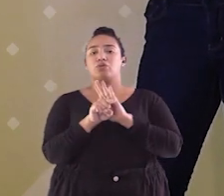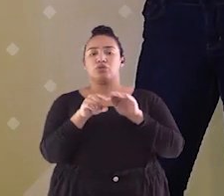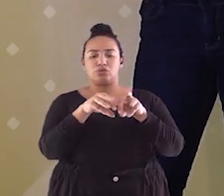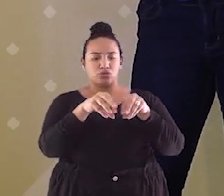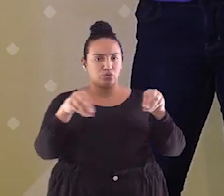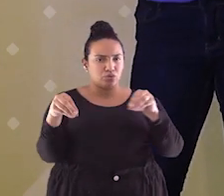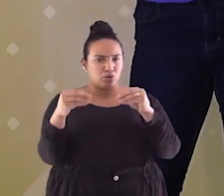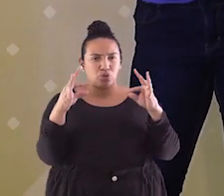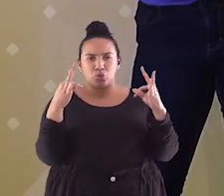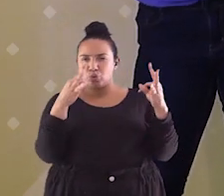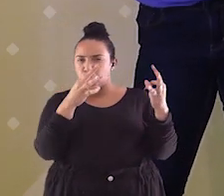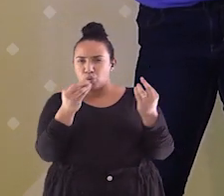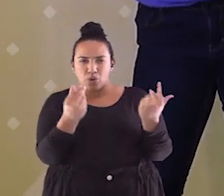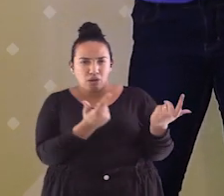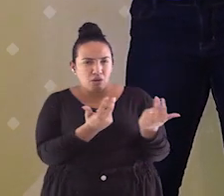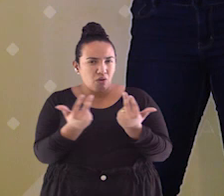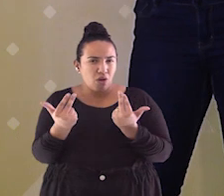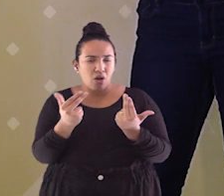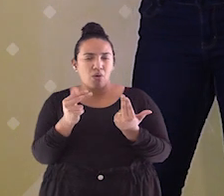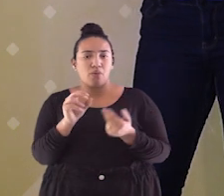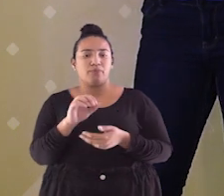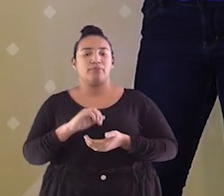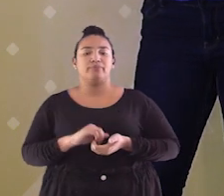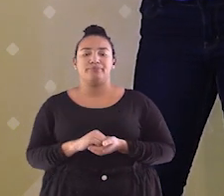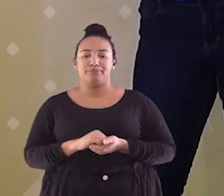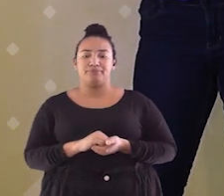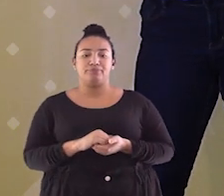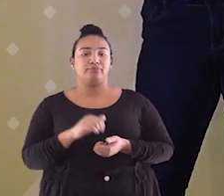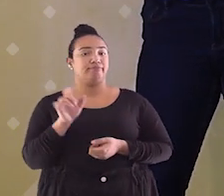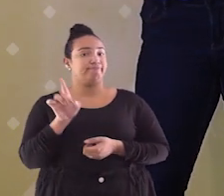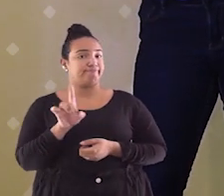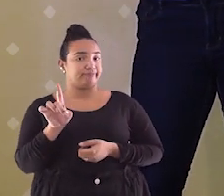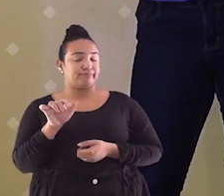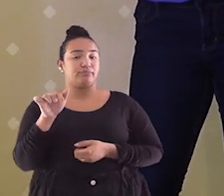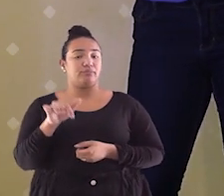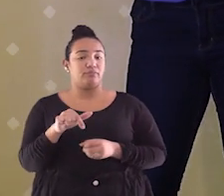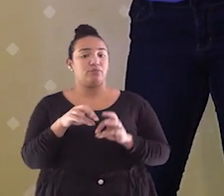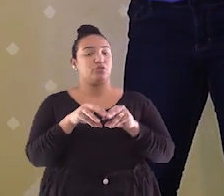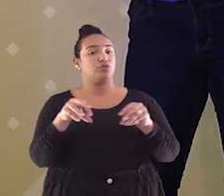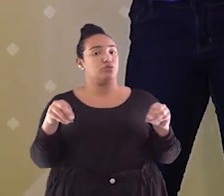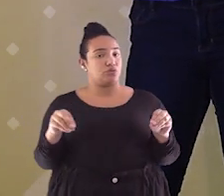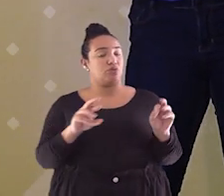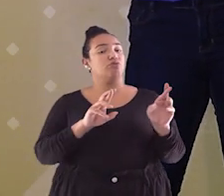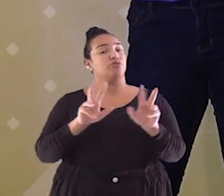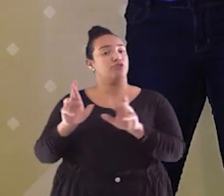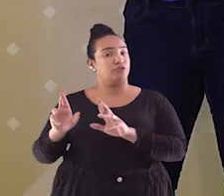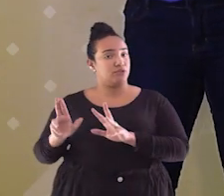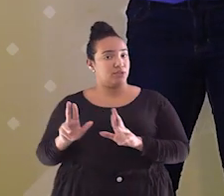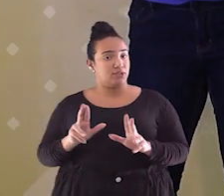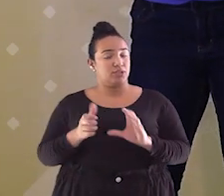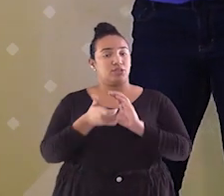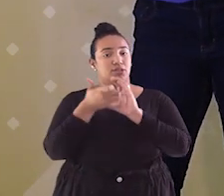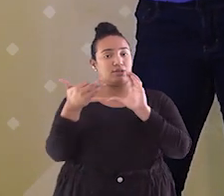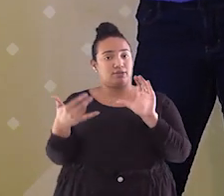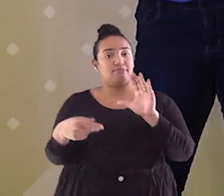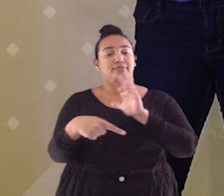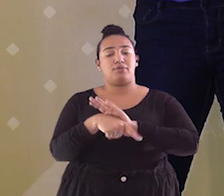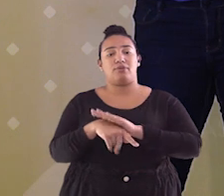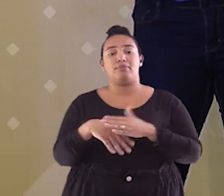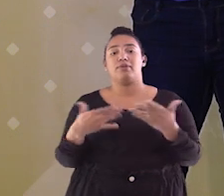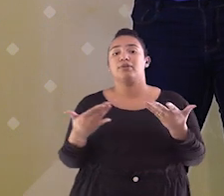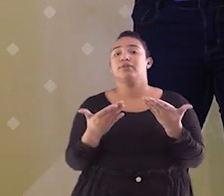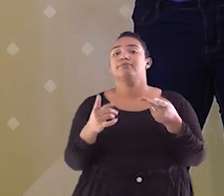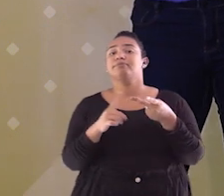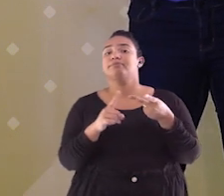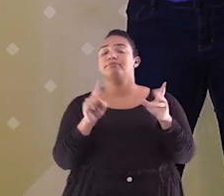iguais? Ou os solos são diferentes e apresentam as suas particularidades? A segunda pergunta que